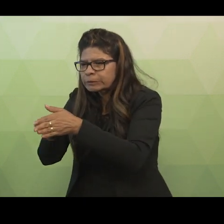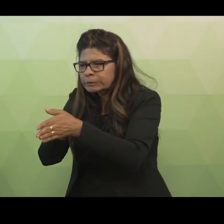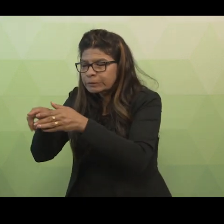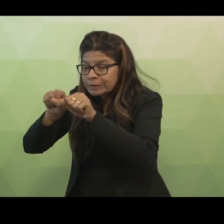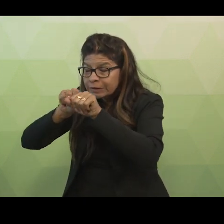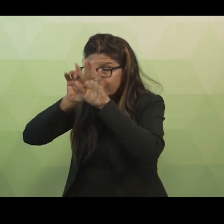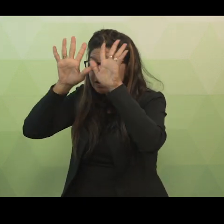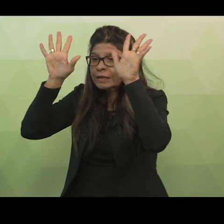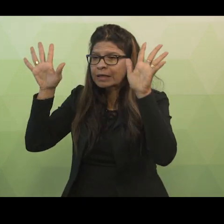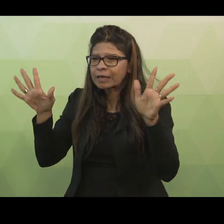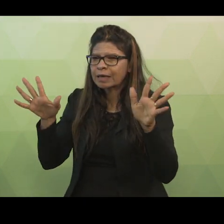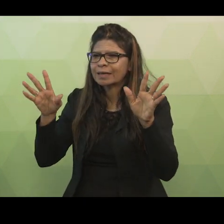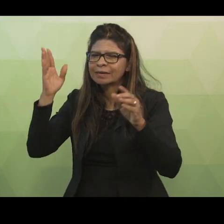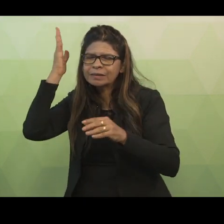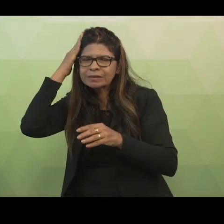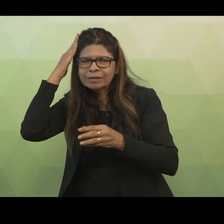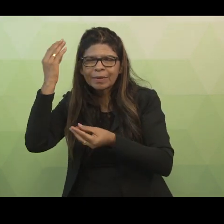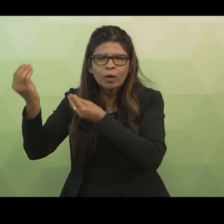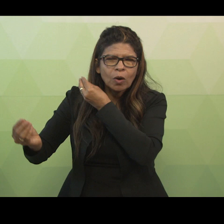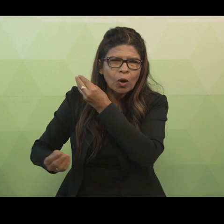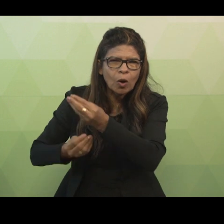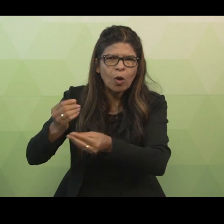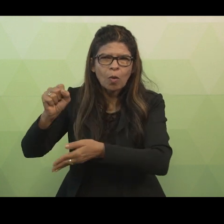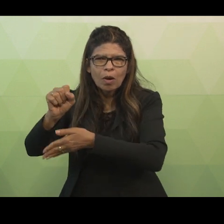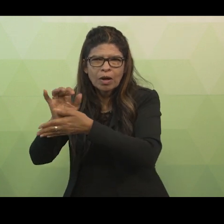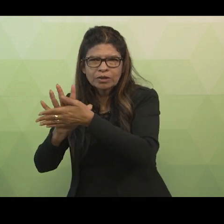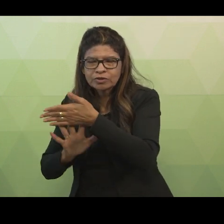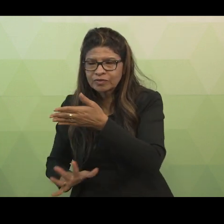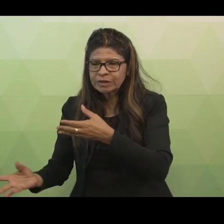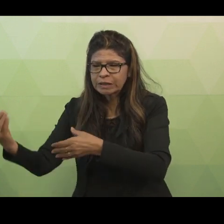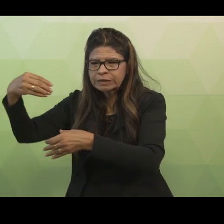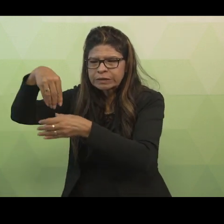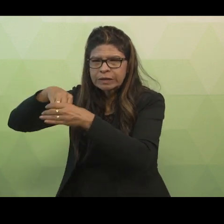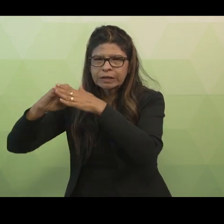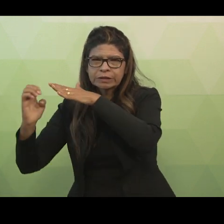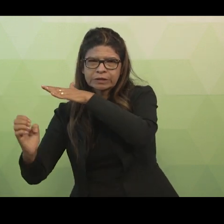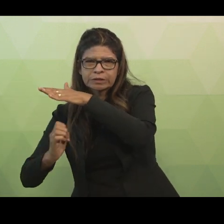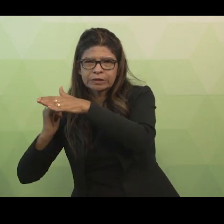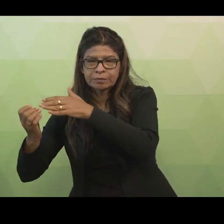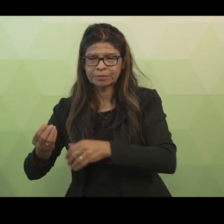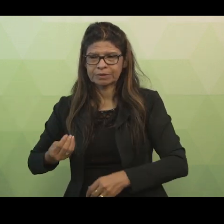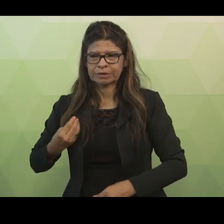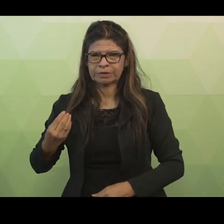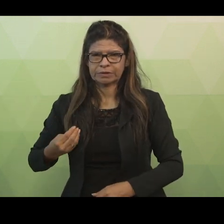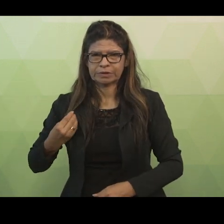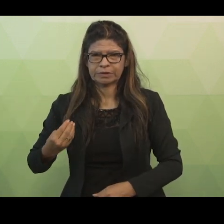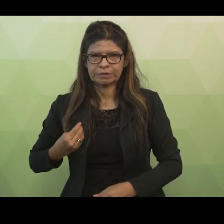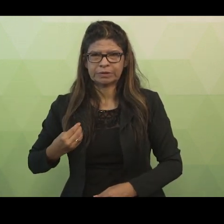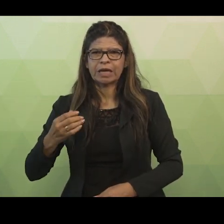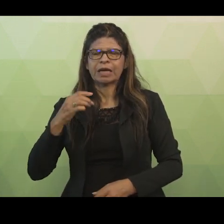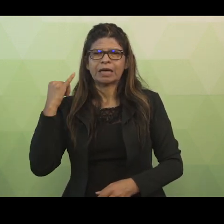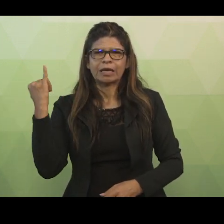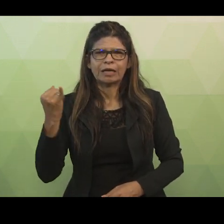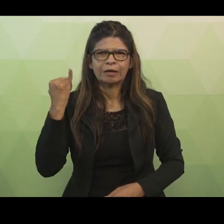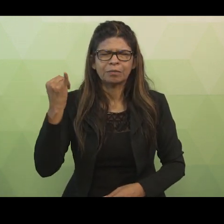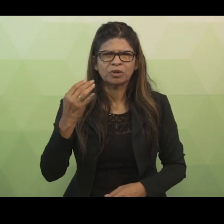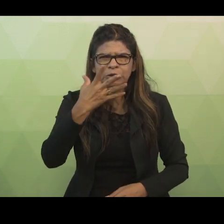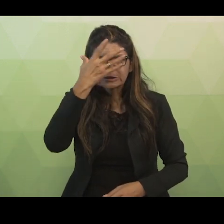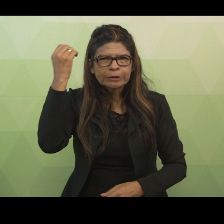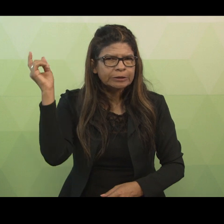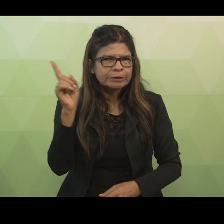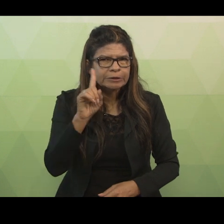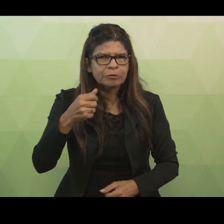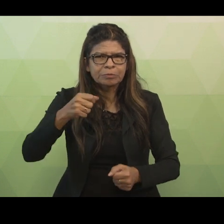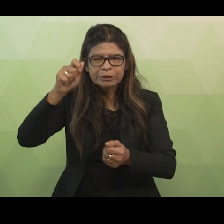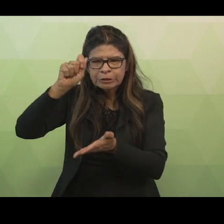se existe ou não empréstimos vinculados àquele cliente. Caso tenha, o banco de dados localiza o empréstimo